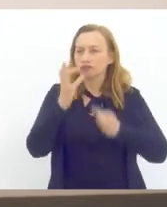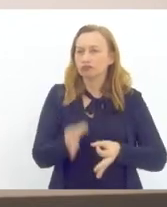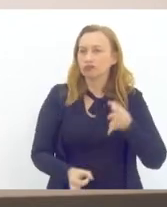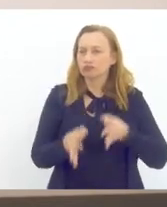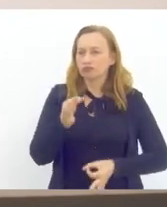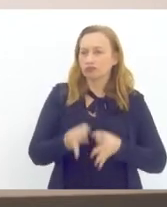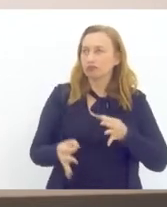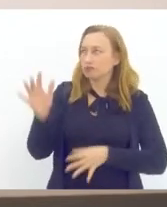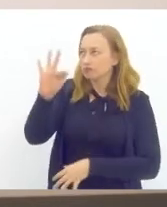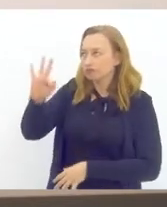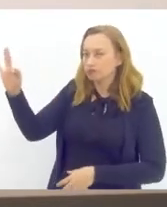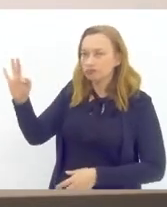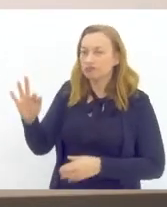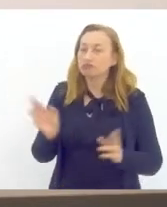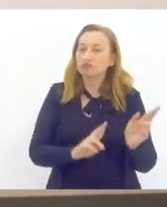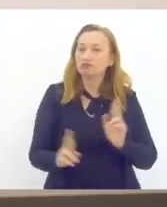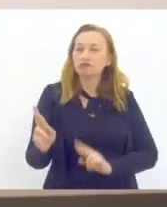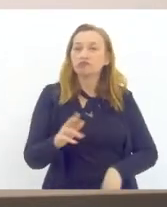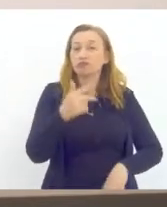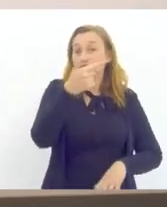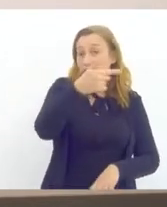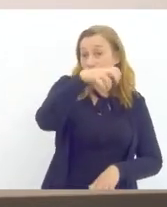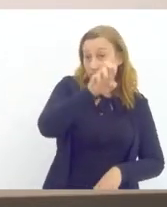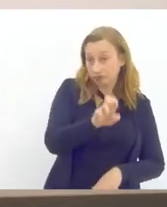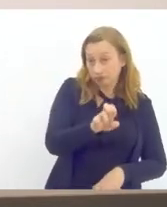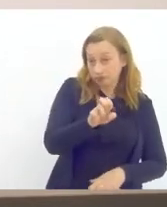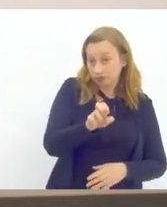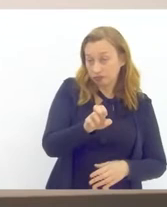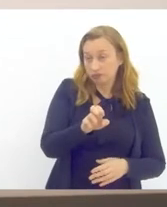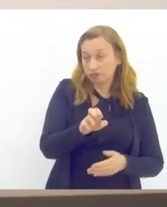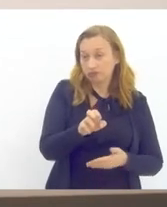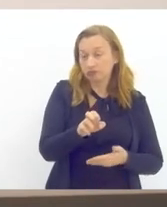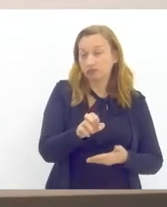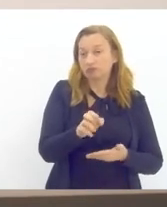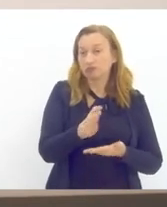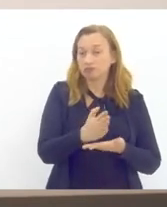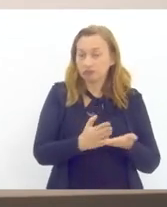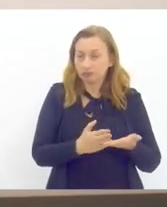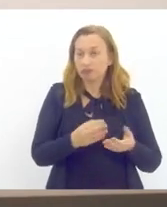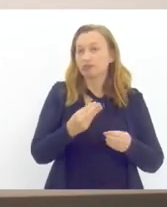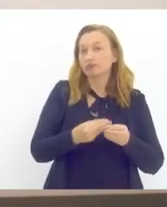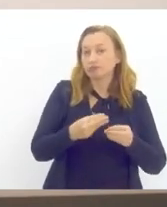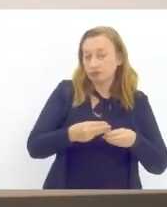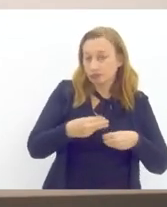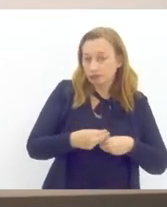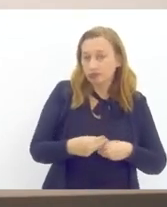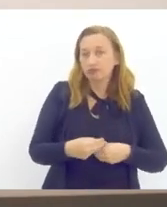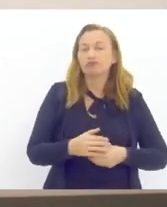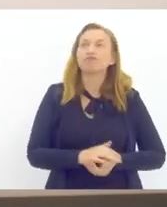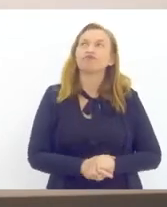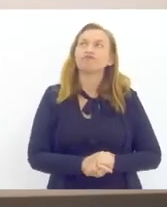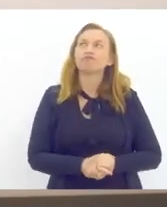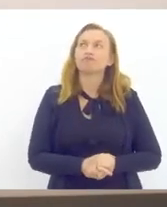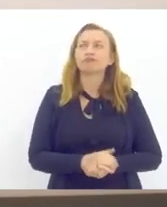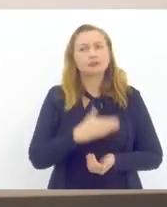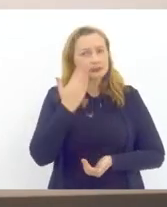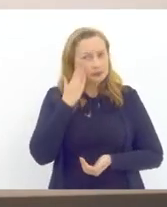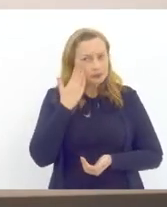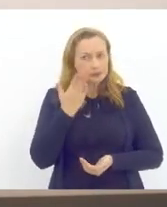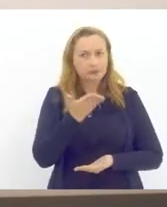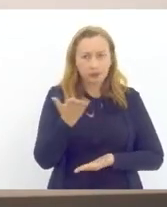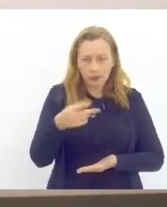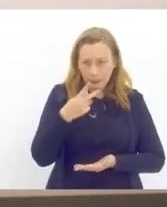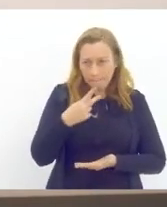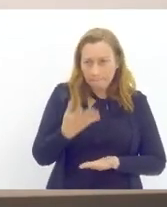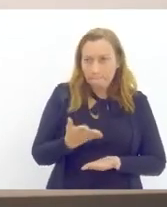relação aos 25% da cota parte do município. Eu tenho uma leitura, quero dizer para vocês aqui,